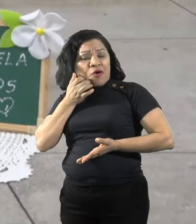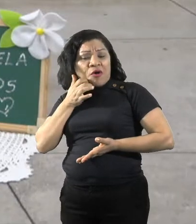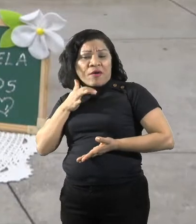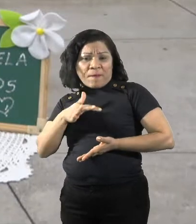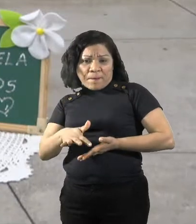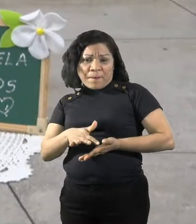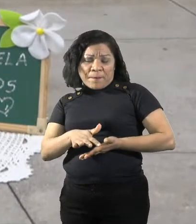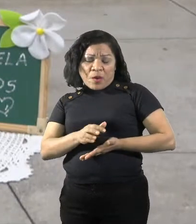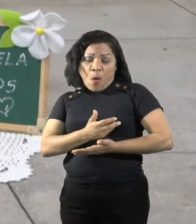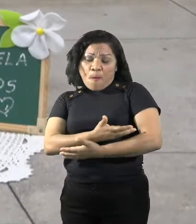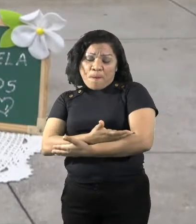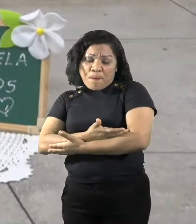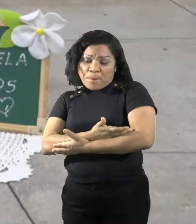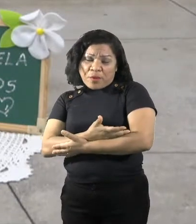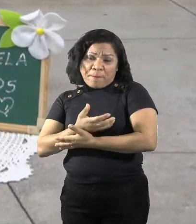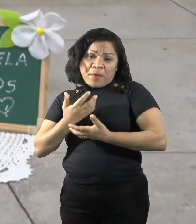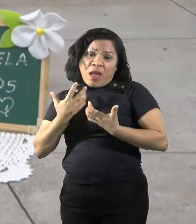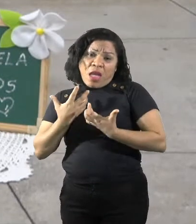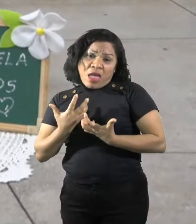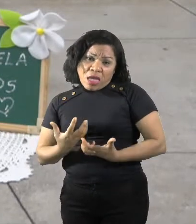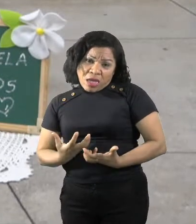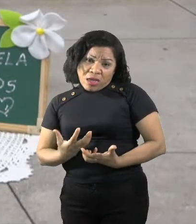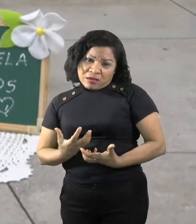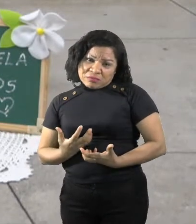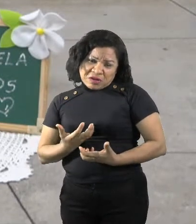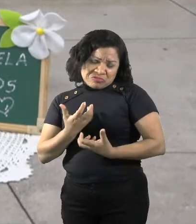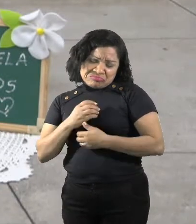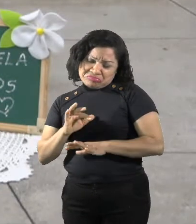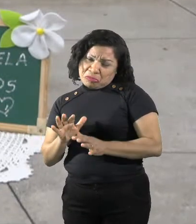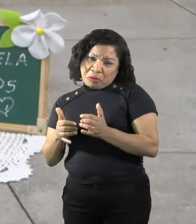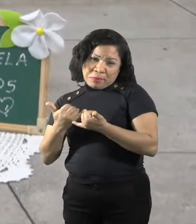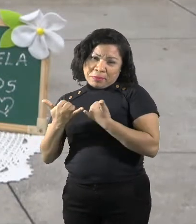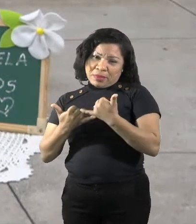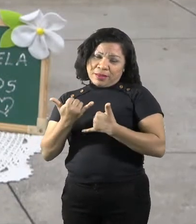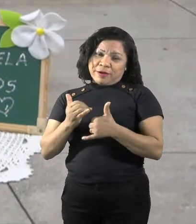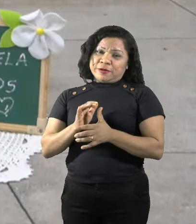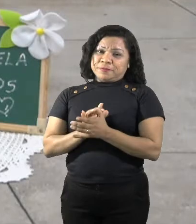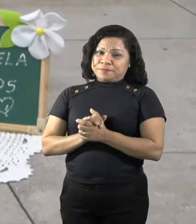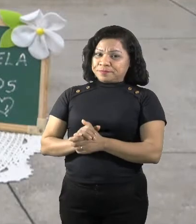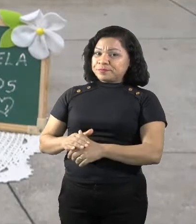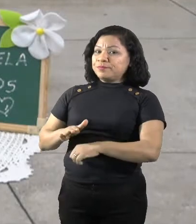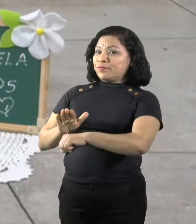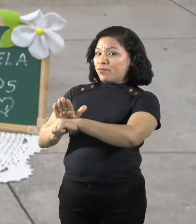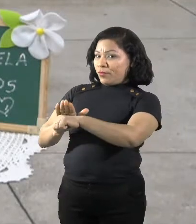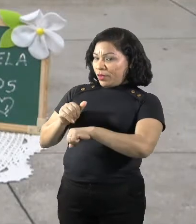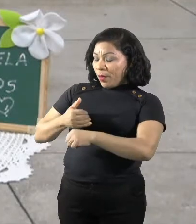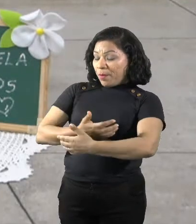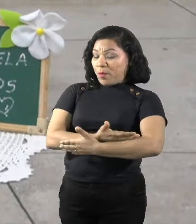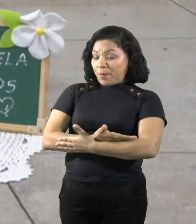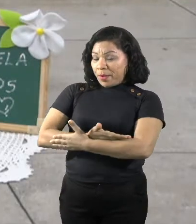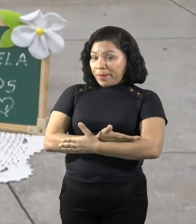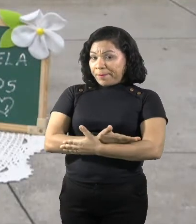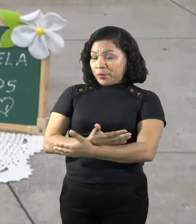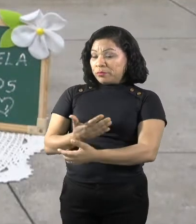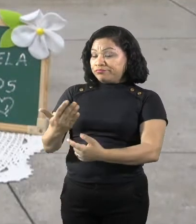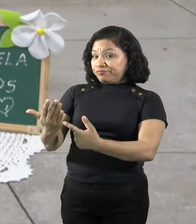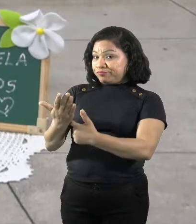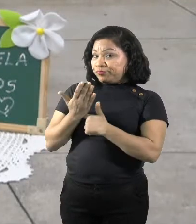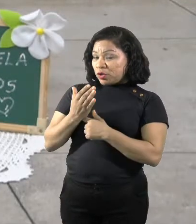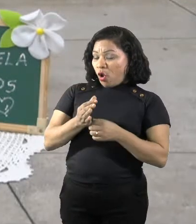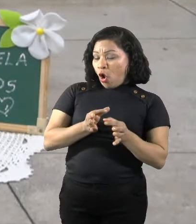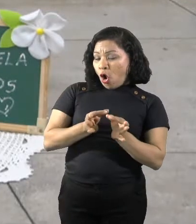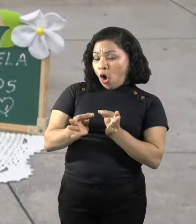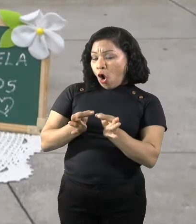quer mais brincar. É hora de você estar convidando o seu bebê para te ajudar a organizar todos os objetos que foi usado